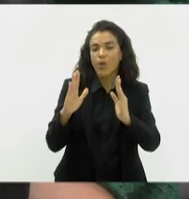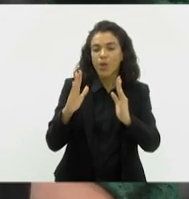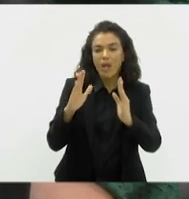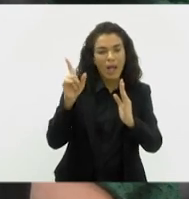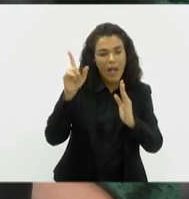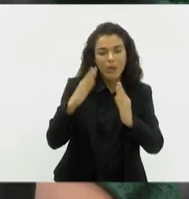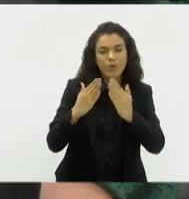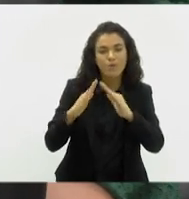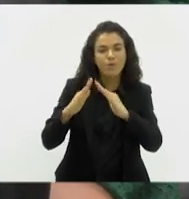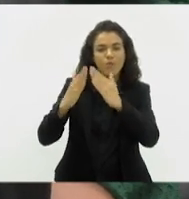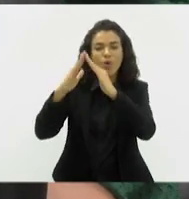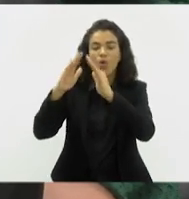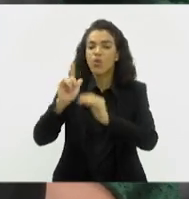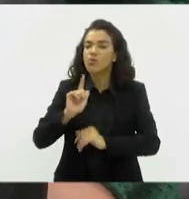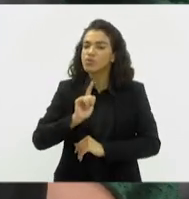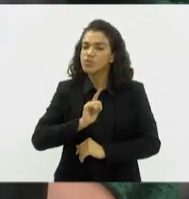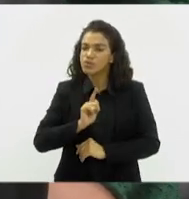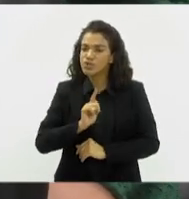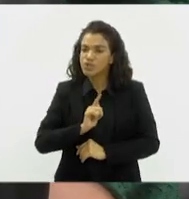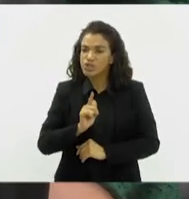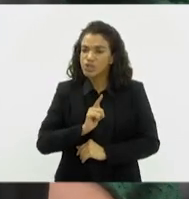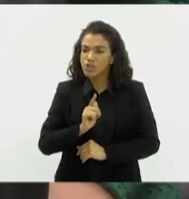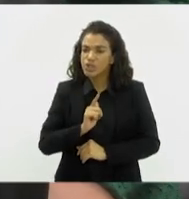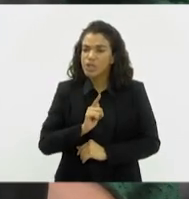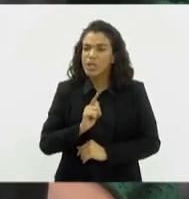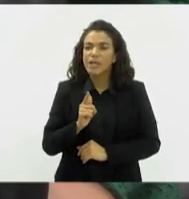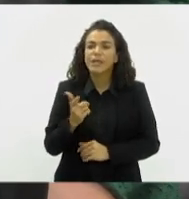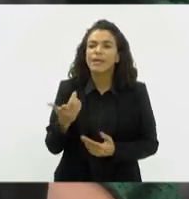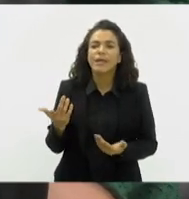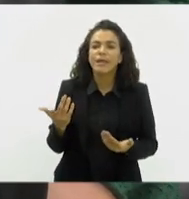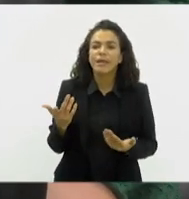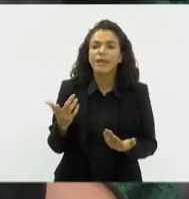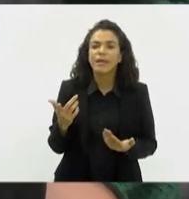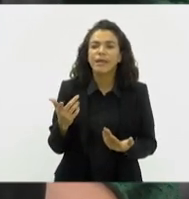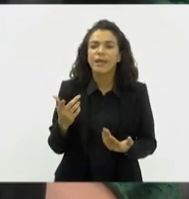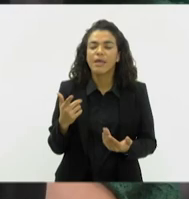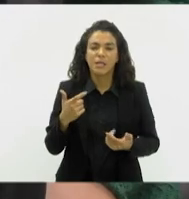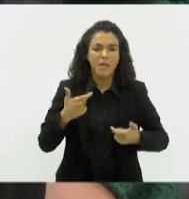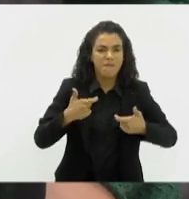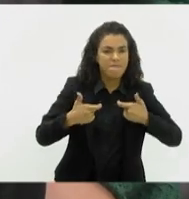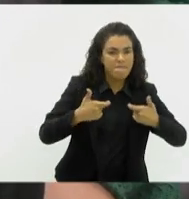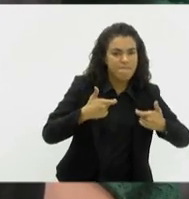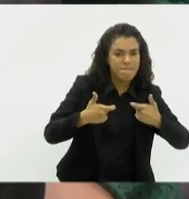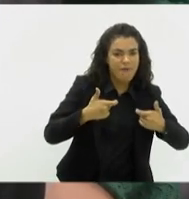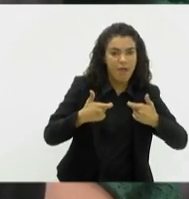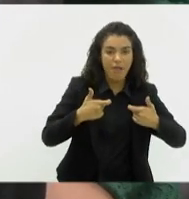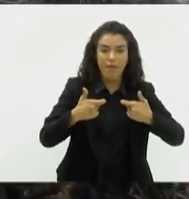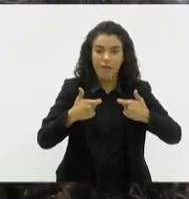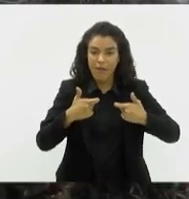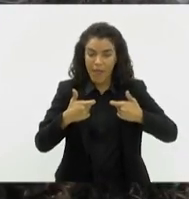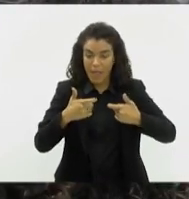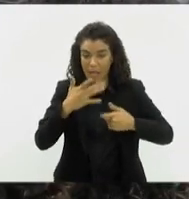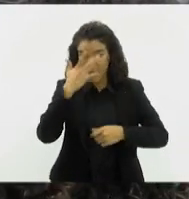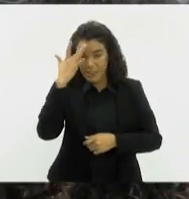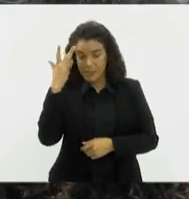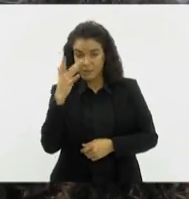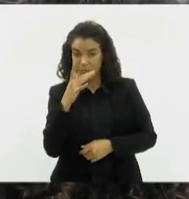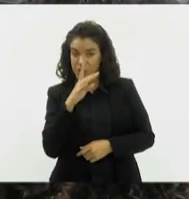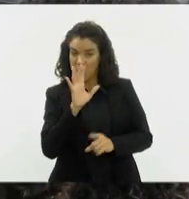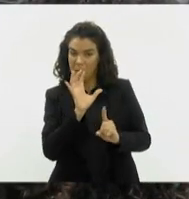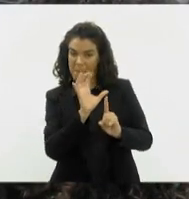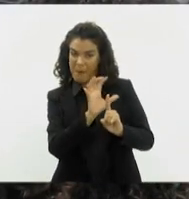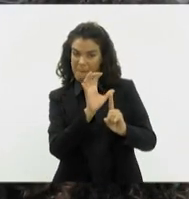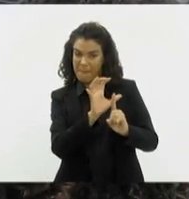acontecendo alguns episódios, né? E quais episódios, senhor? Episódios de guerra, de facções. Isso, aí o senhor é ameaçado, o senhor falou que era